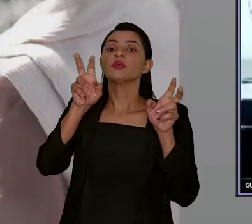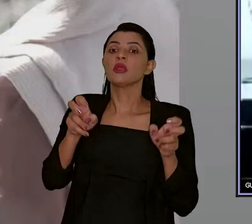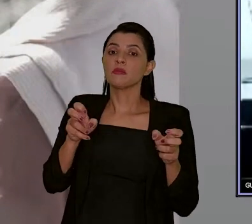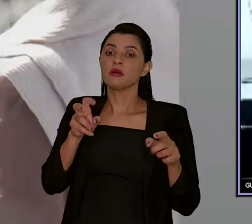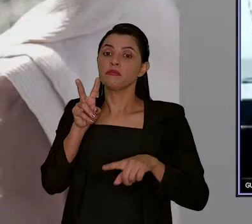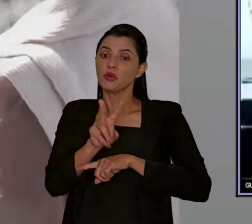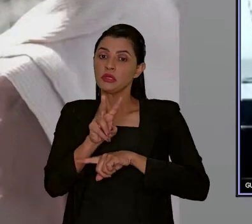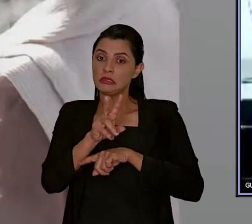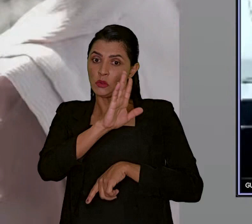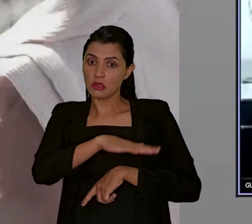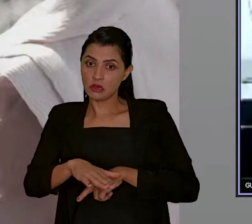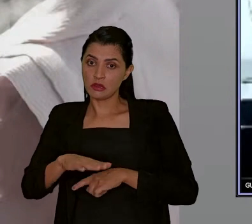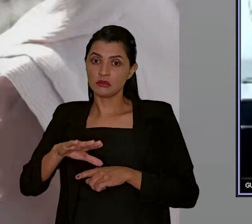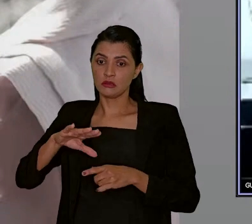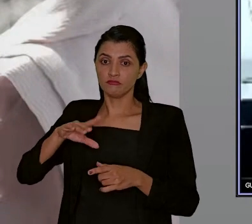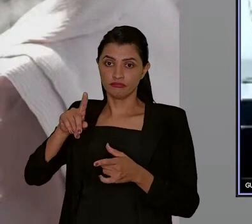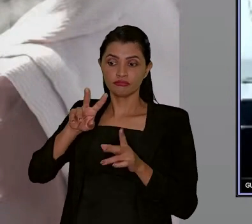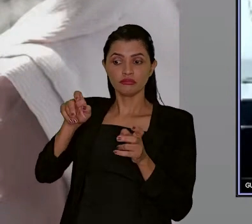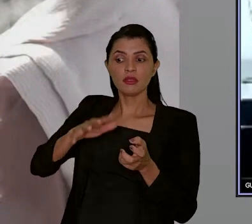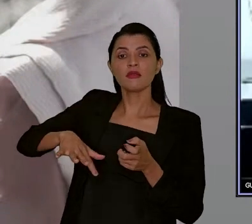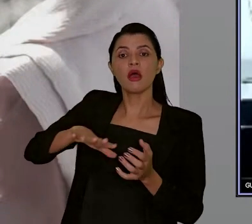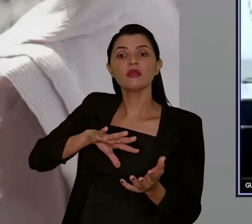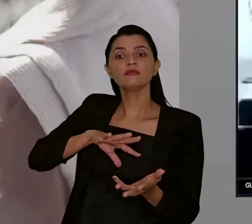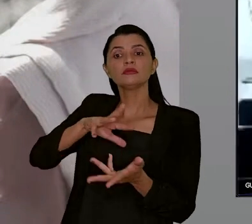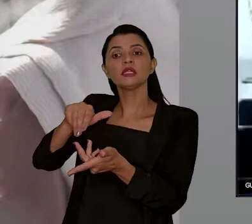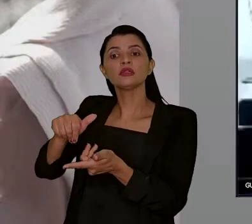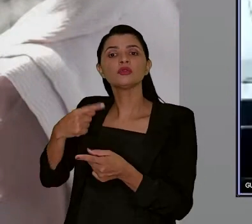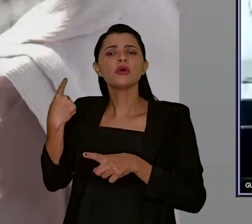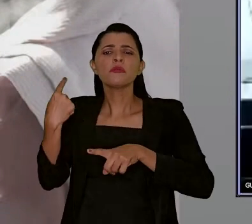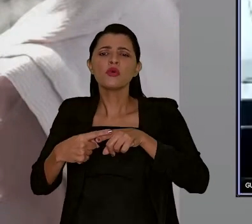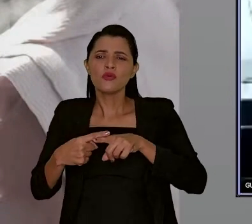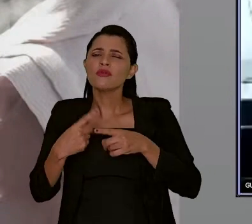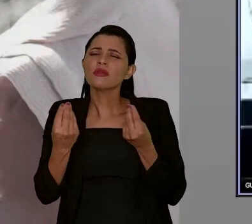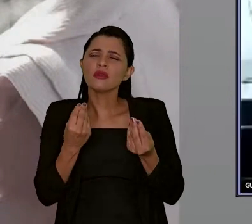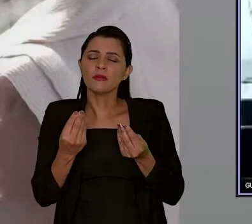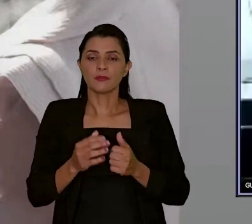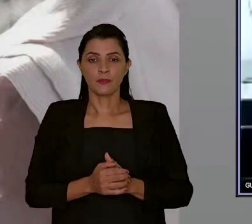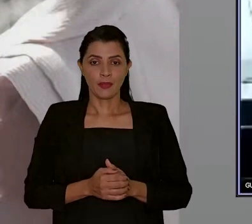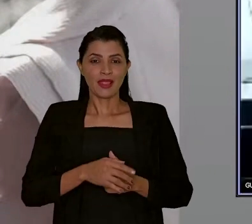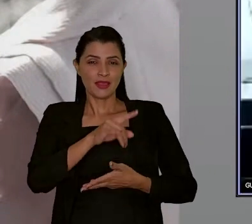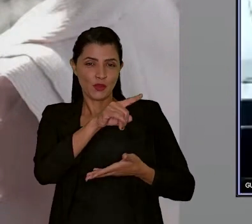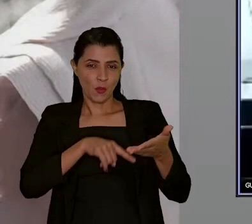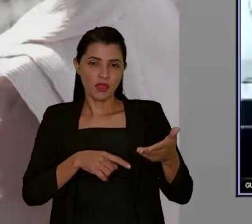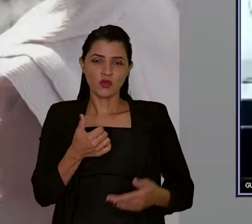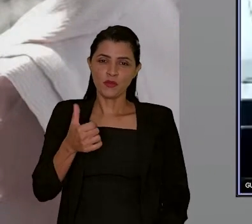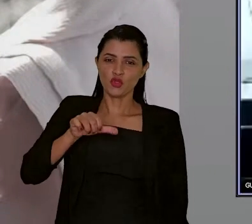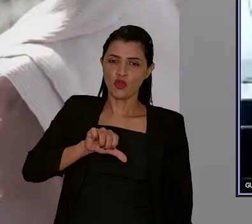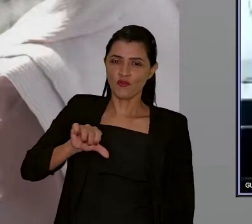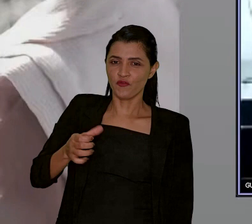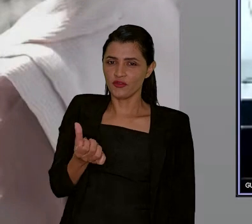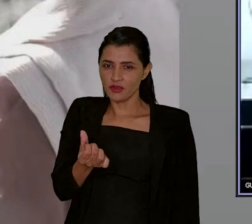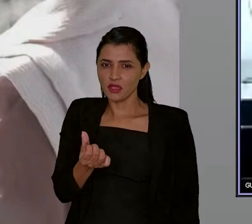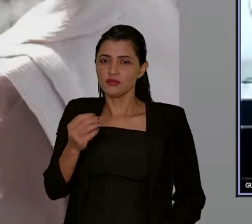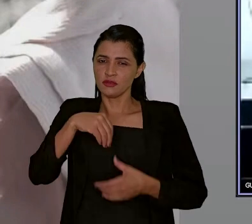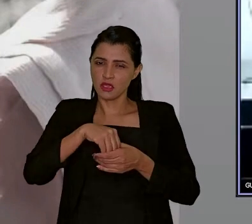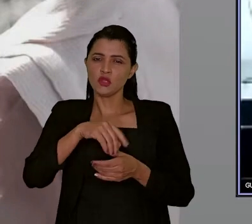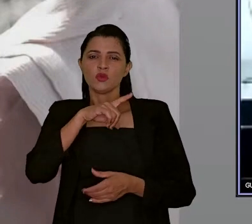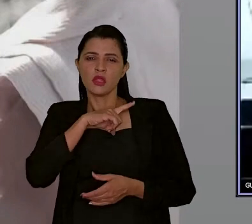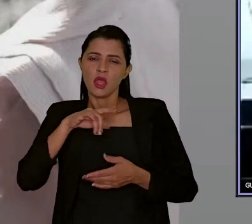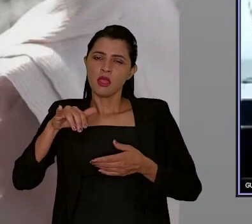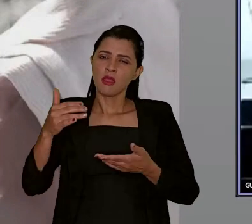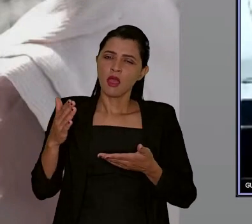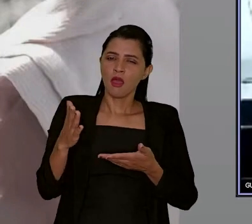internacional. Por que isso? Porque a Convenção de 96 ela traz alguns instrumentos, alguns remédios,